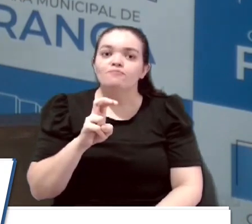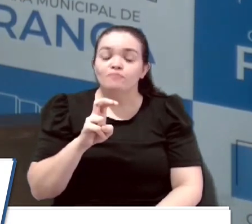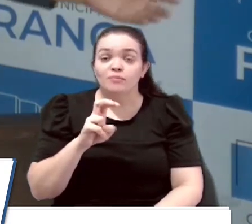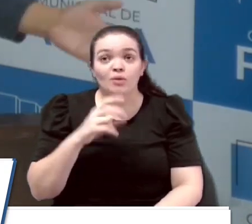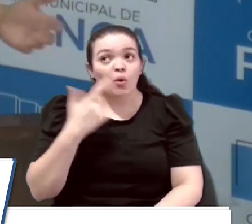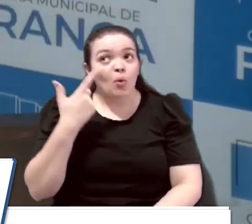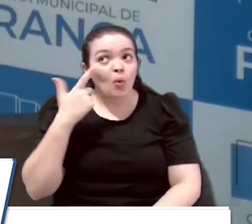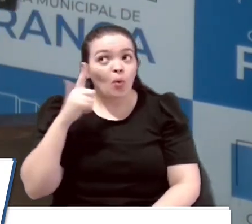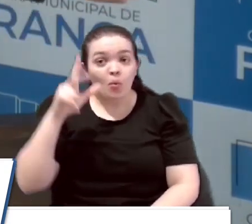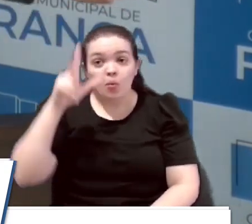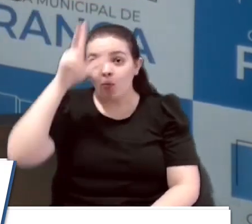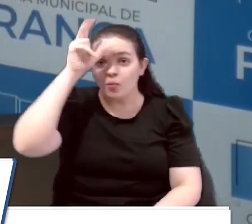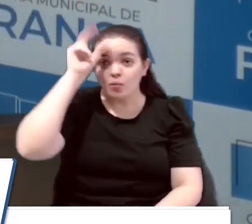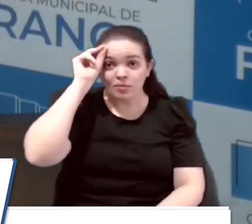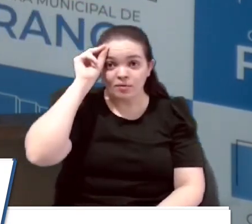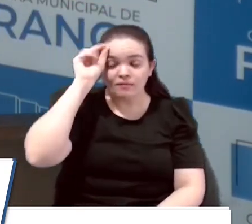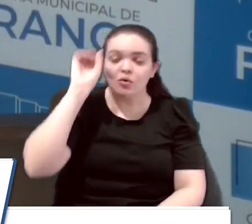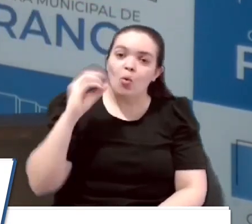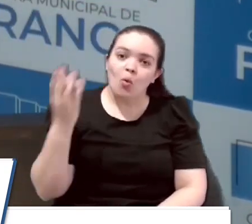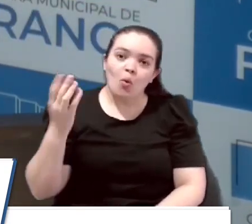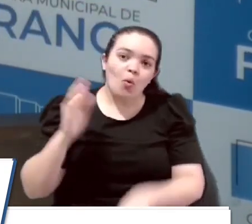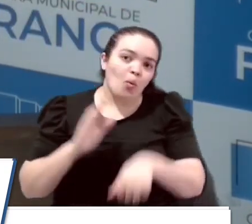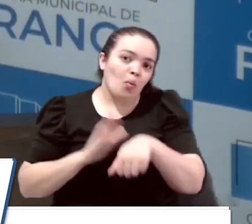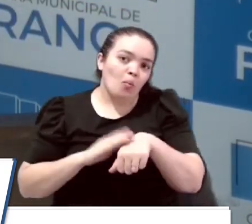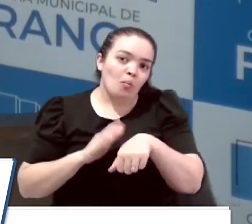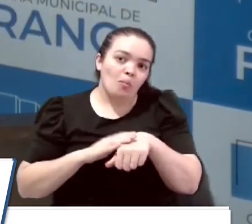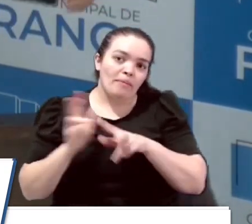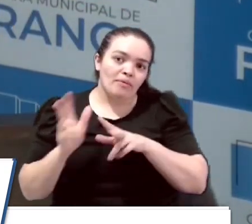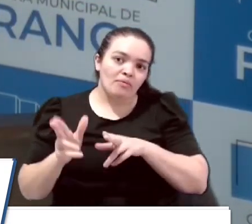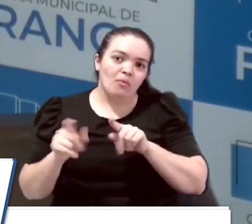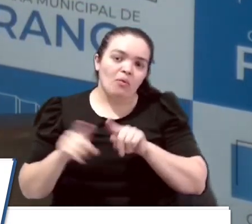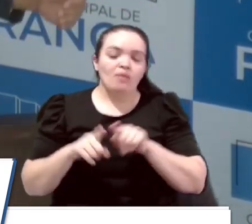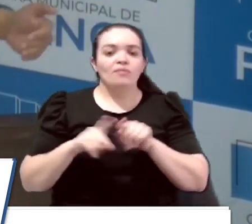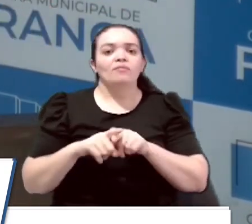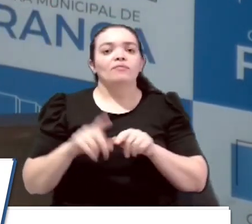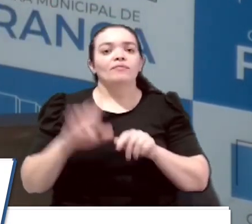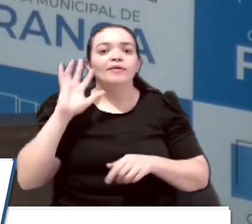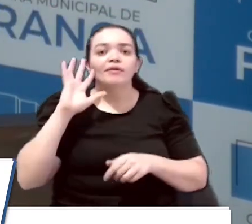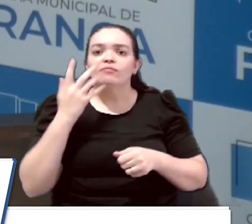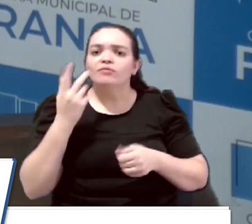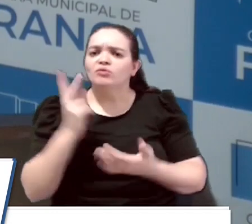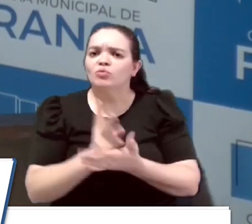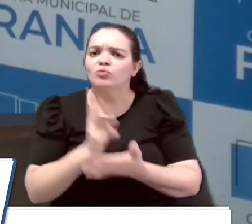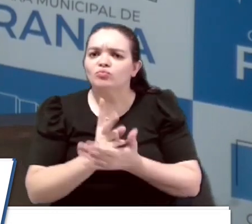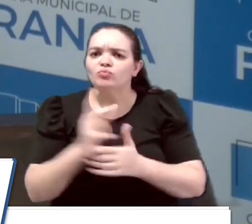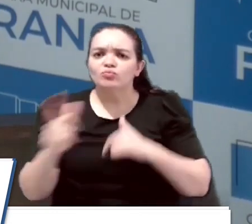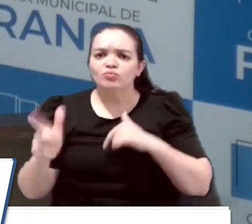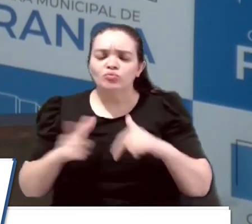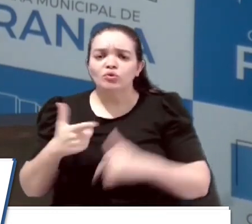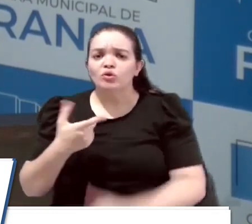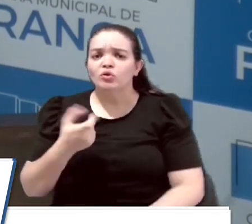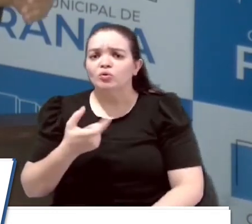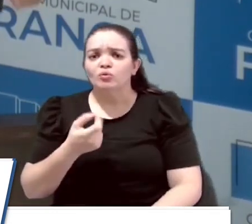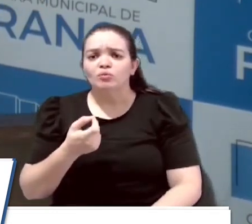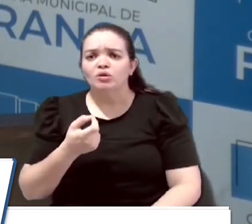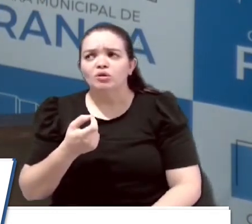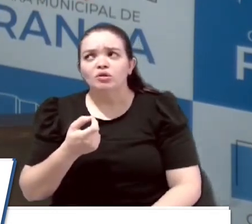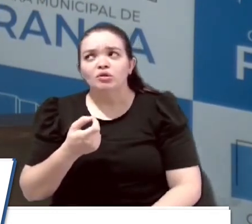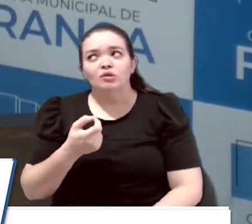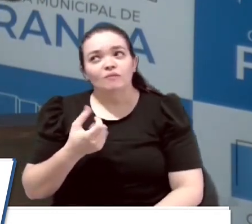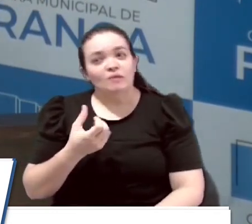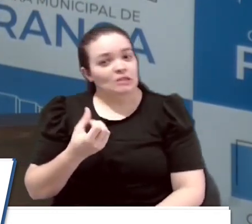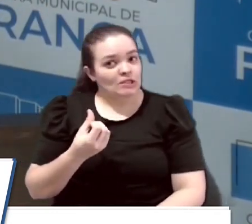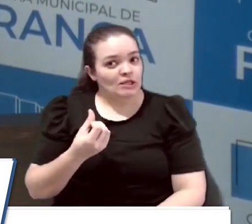prefeito ou o atual prefeito Alexandre, alguma coisa vai ter que ser continuada. E em 2026 vai